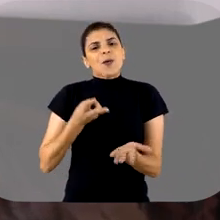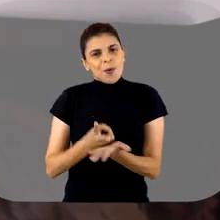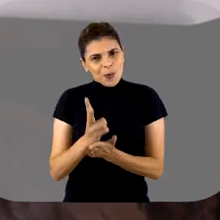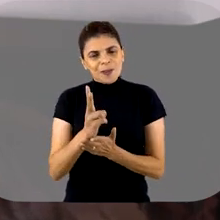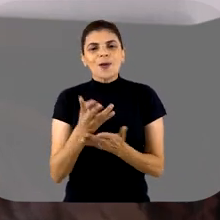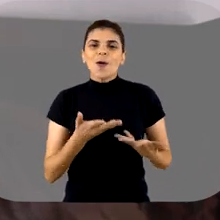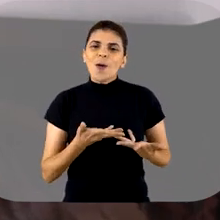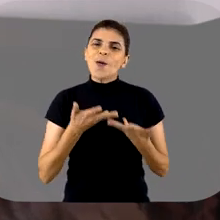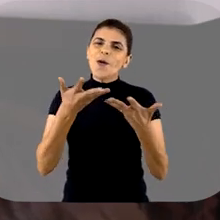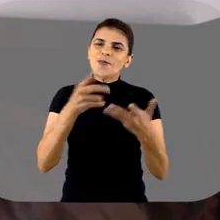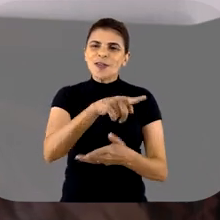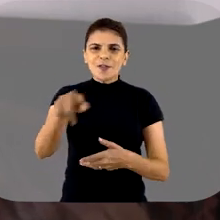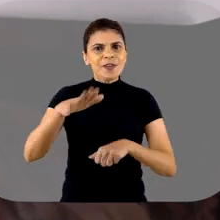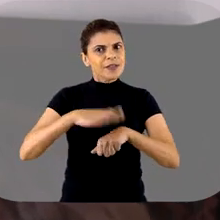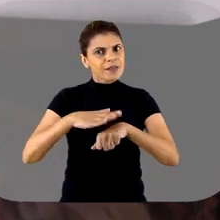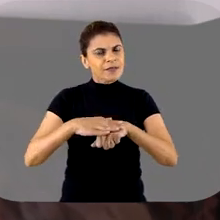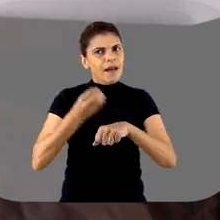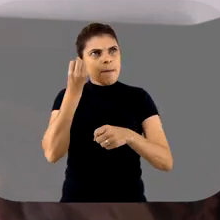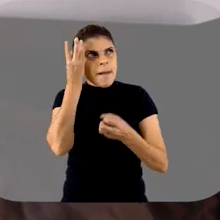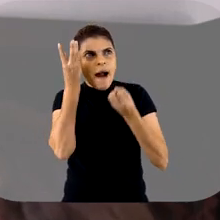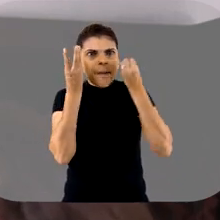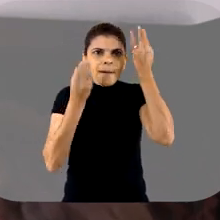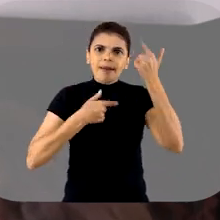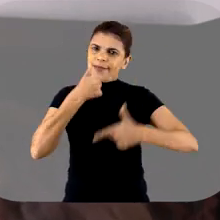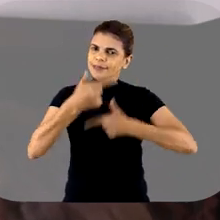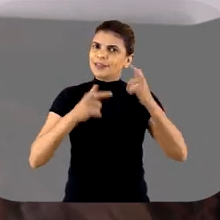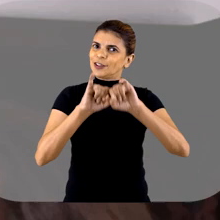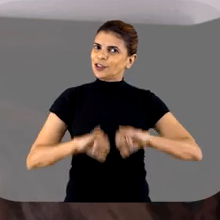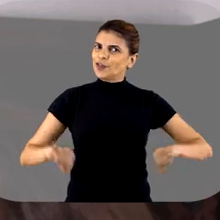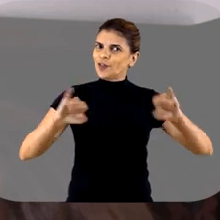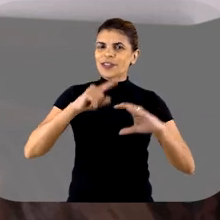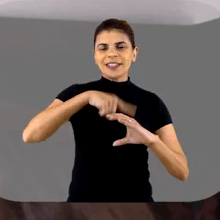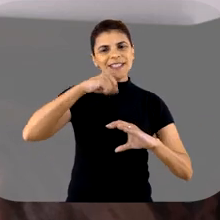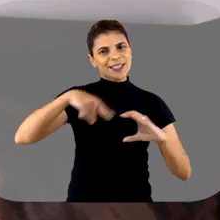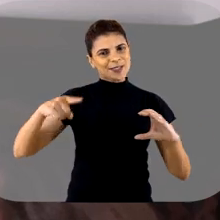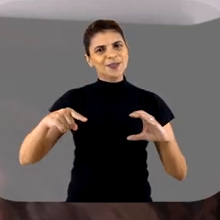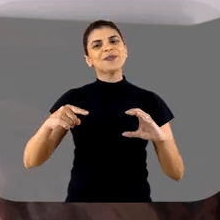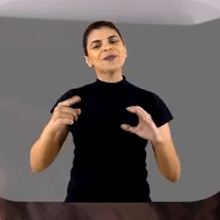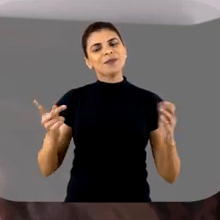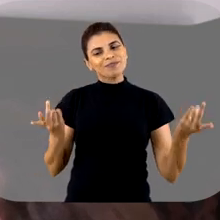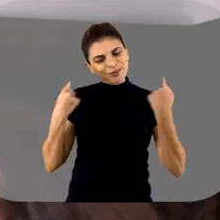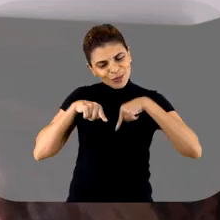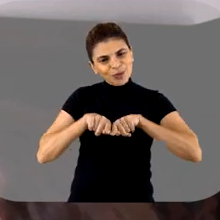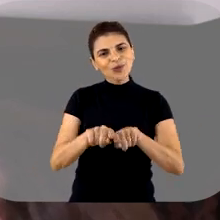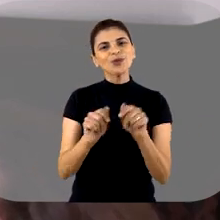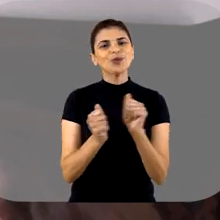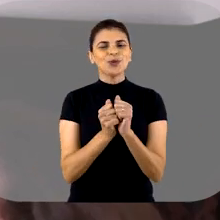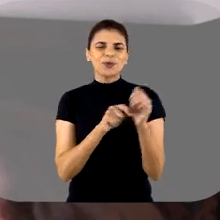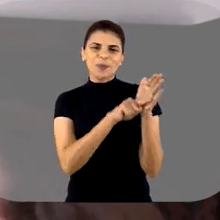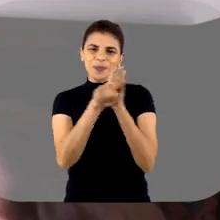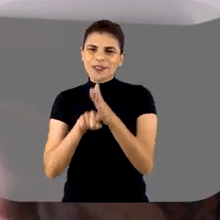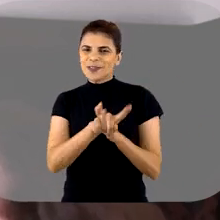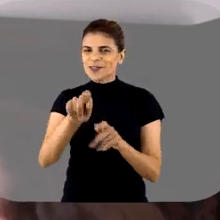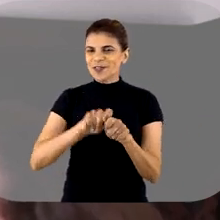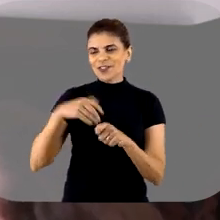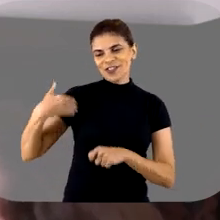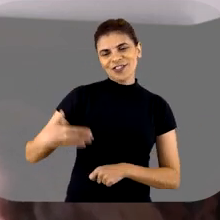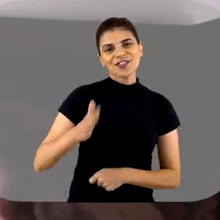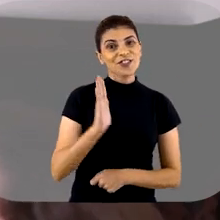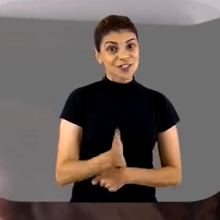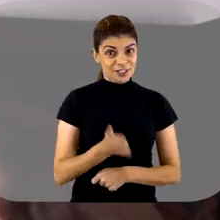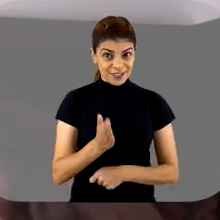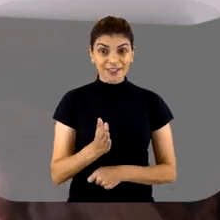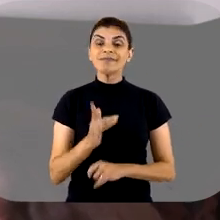fazer um convite para que vocês também comecem a atuar em divulgação científica paralelamente às atividades de pesquisa que vocês já